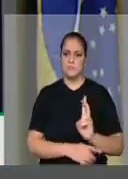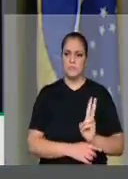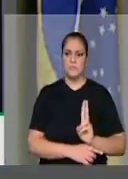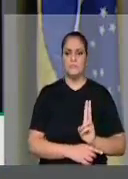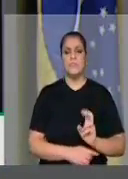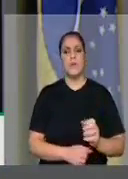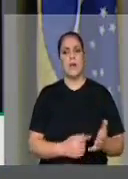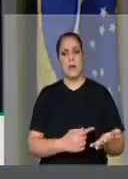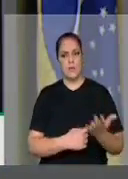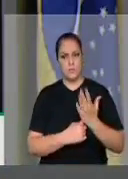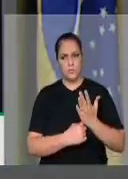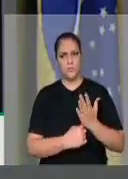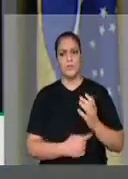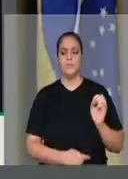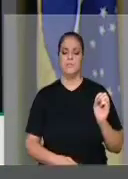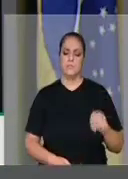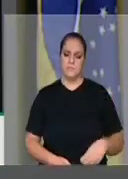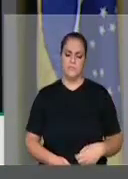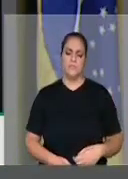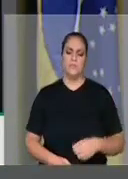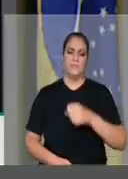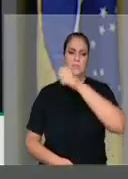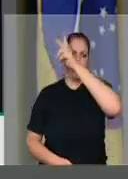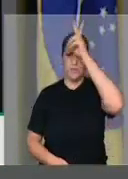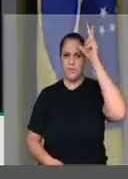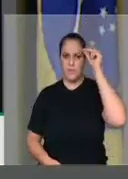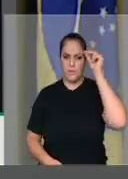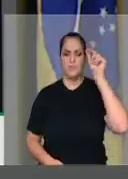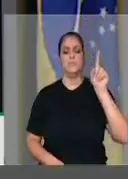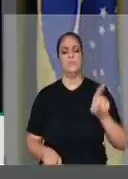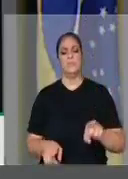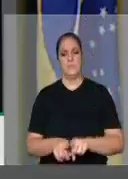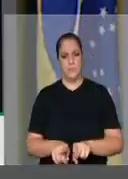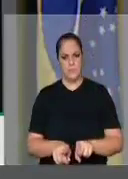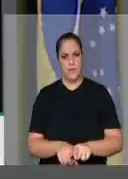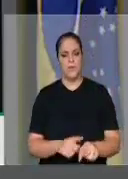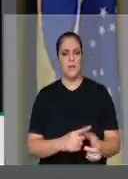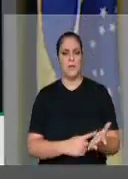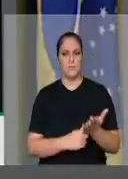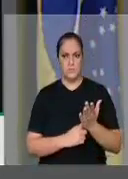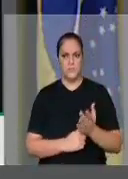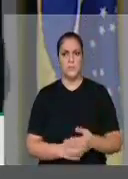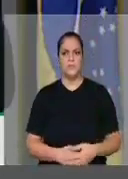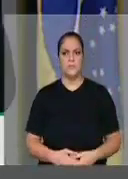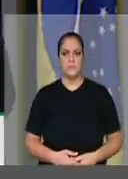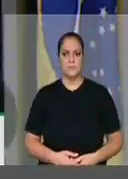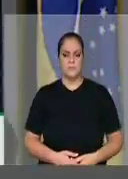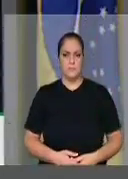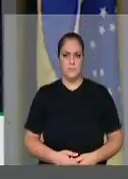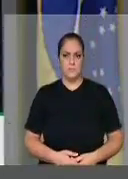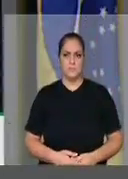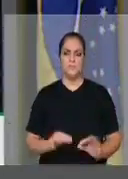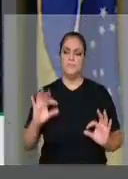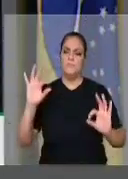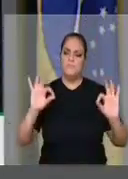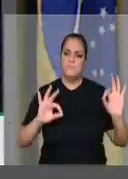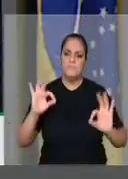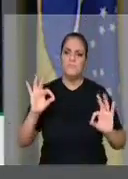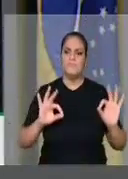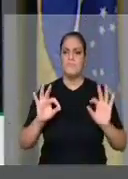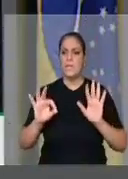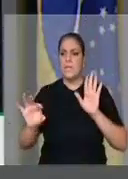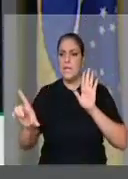hoje com a federação, a frente de prefeitos de capitais, uma formatação de uma lei para